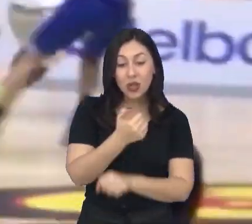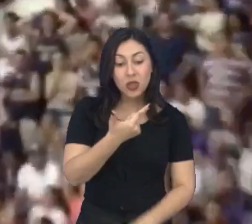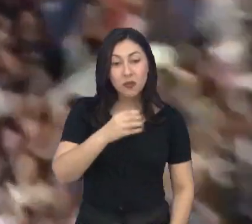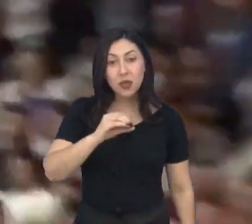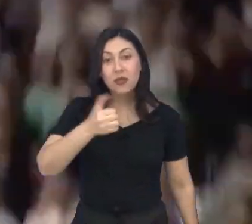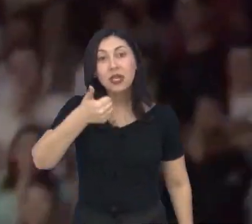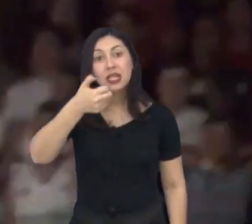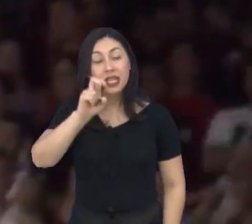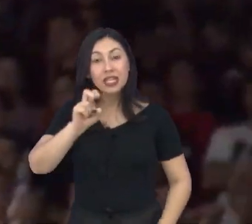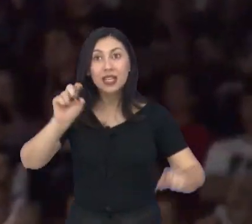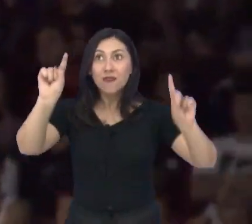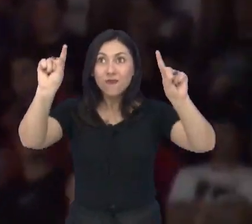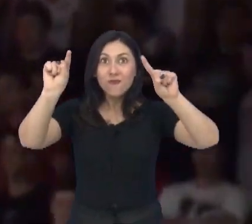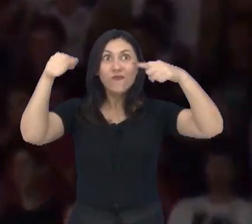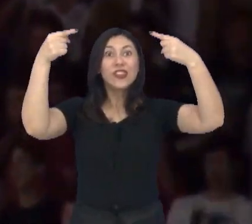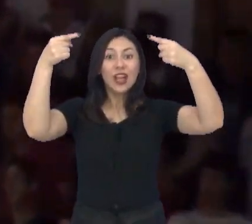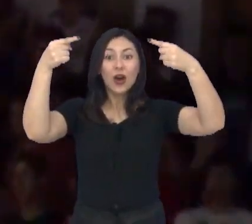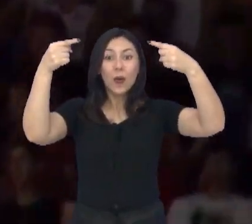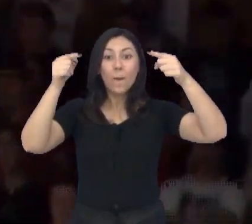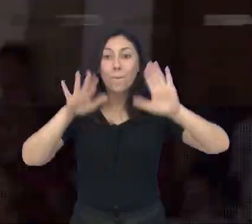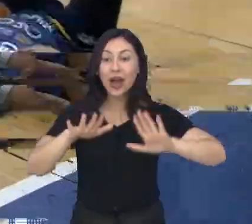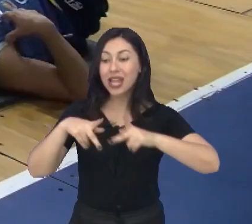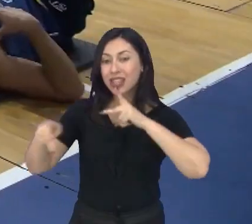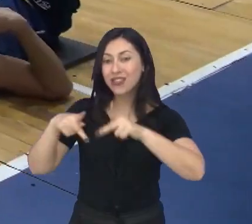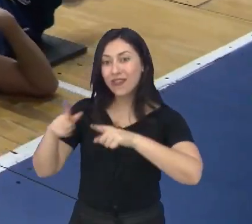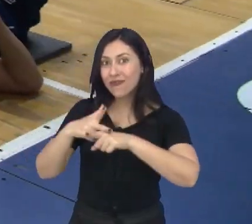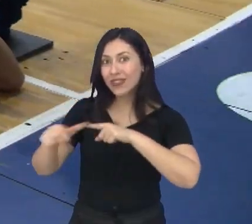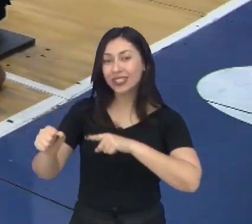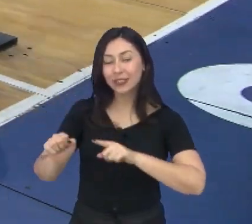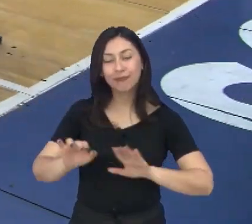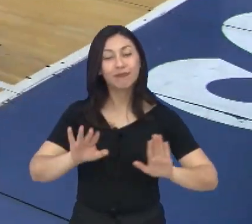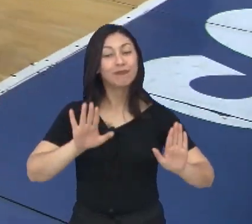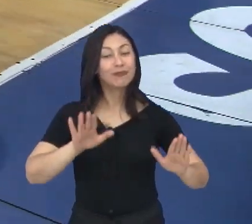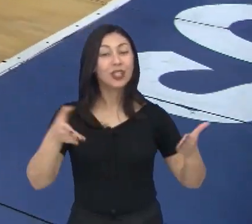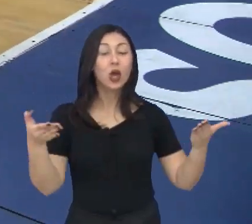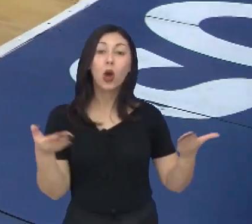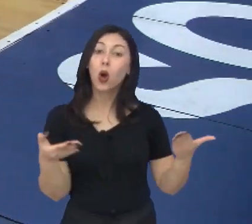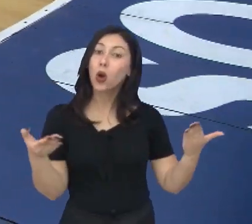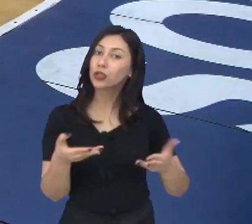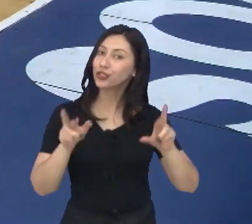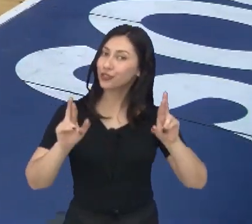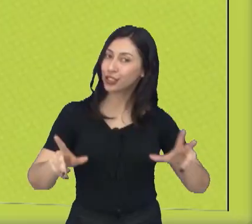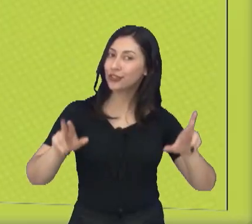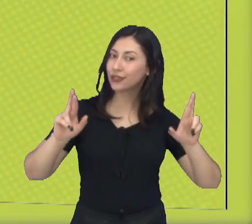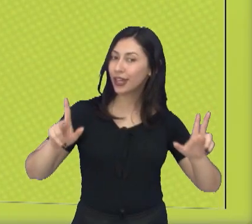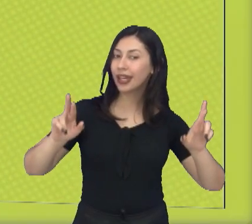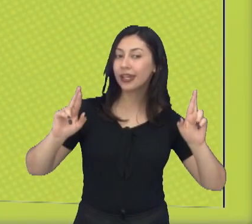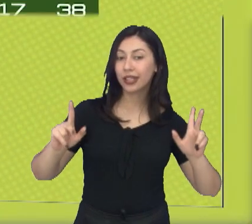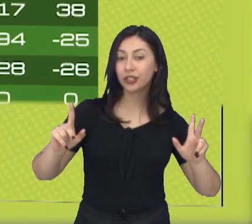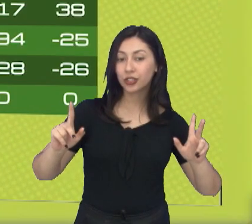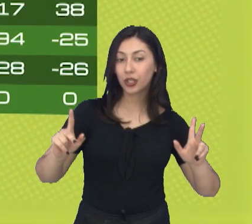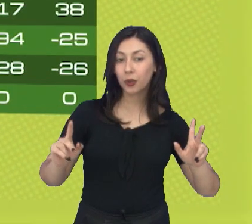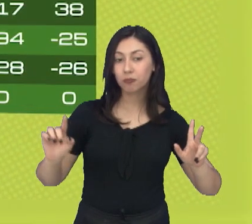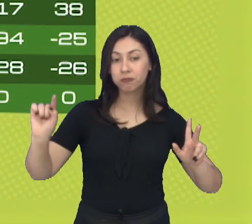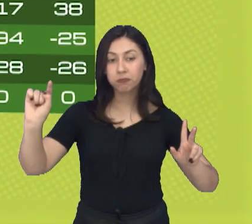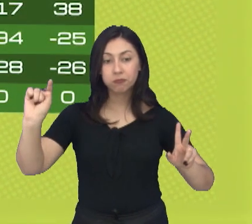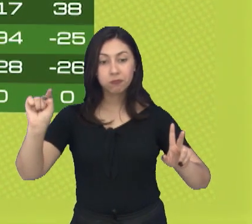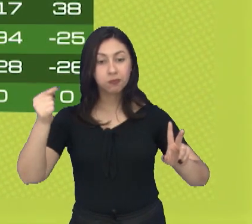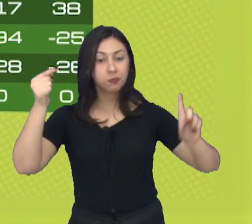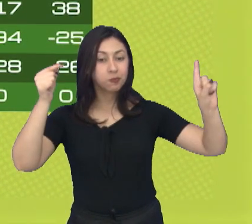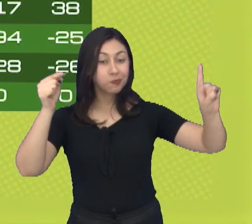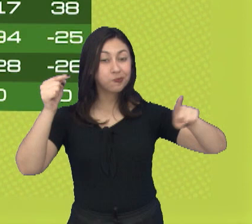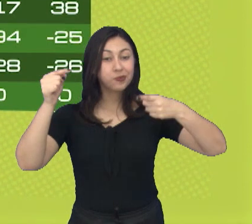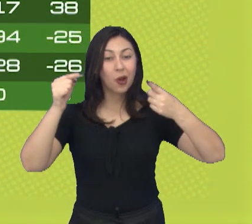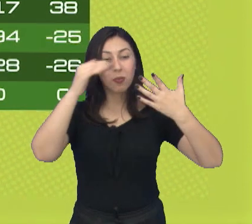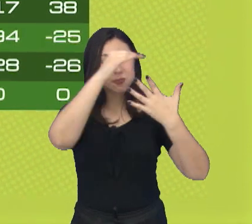2015, quando os joseenses foram campeões. Mas atualmente a realidade é outra. Os dois se encontram nas duas